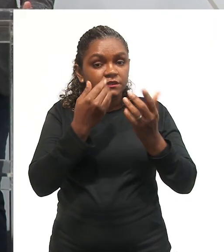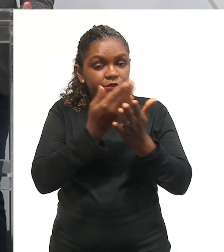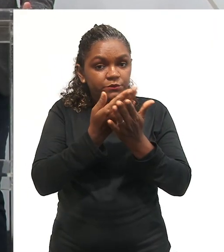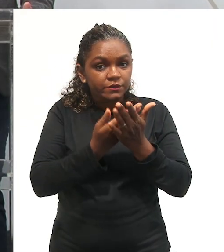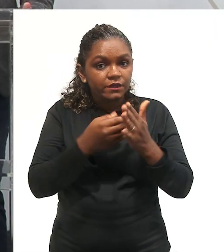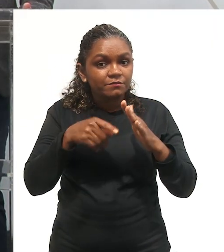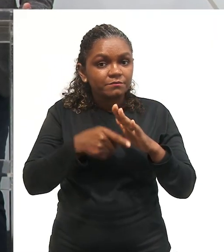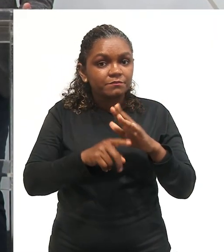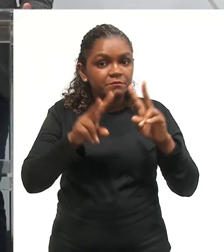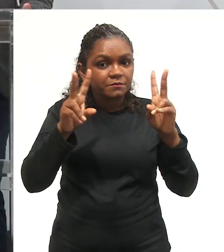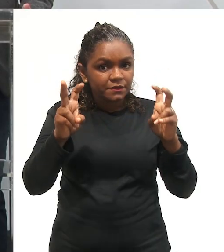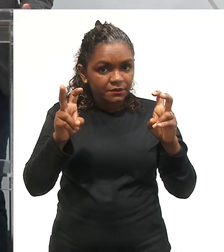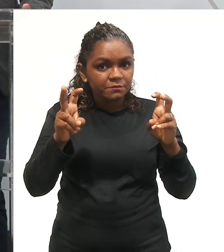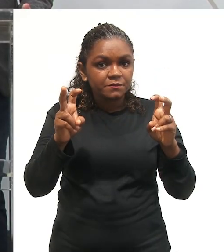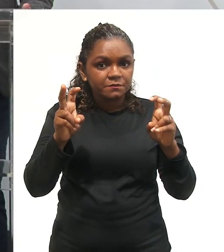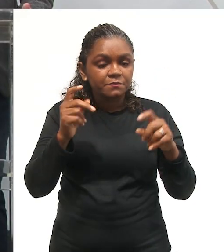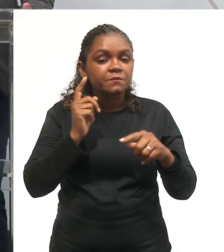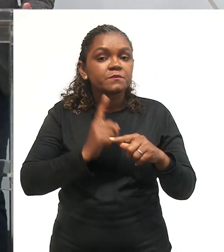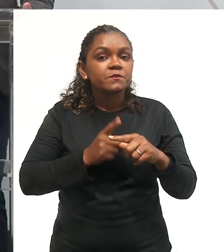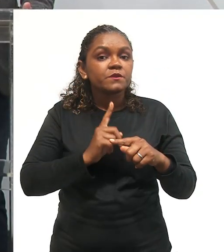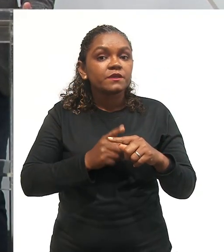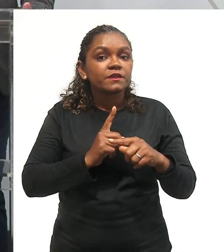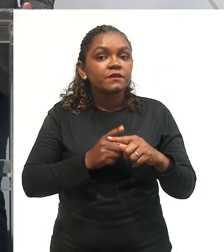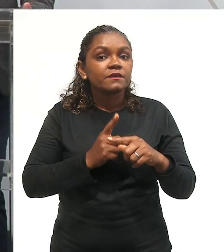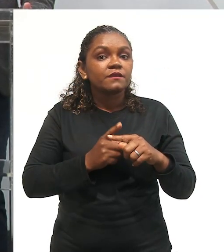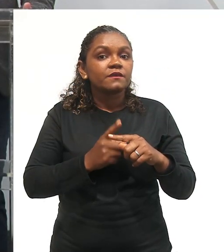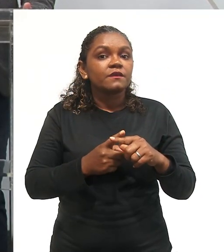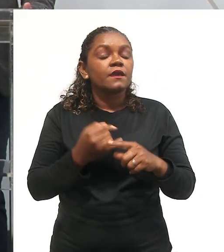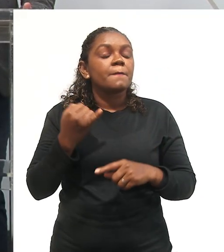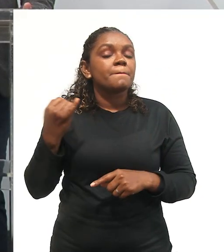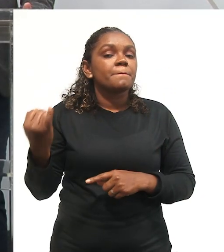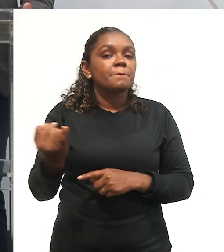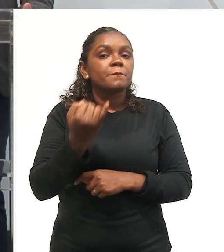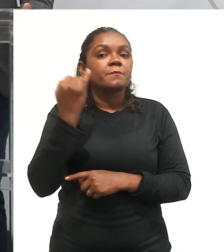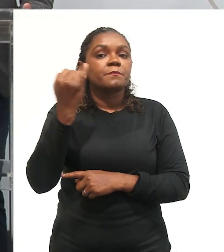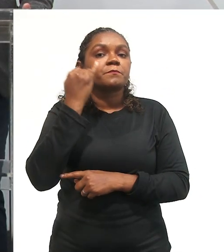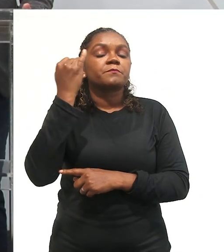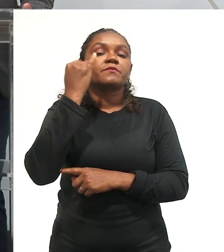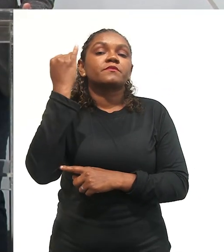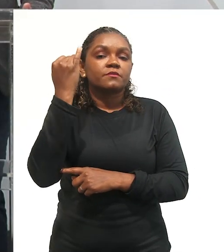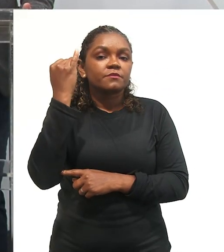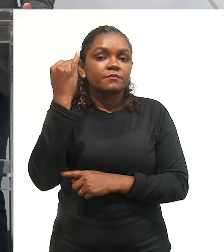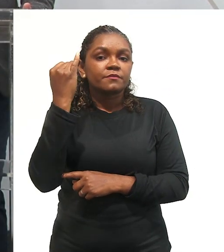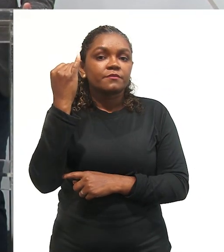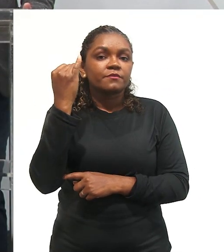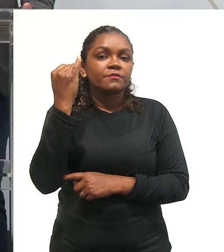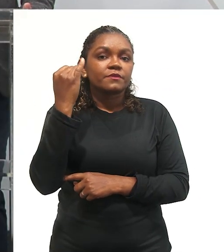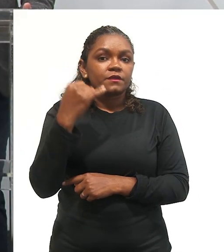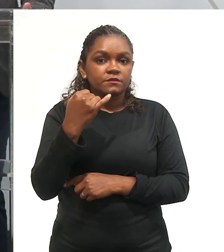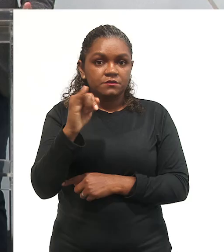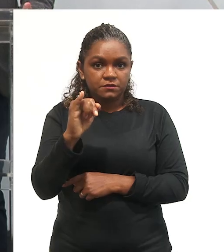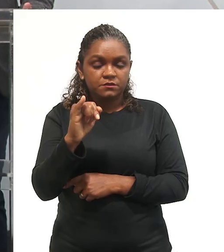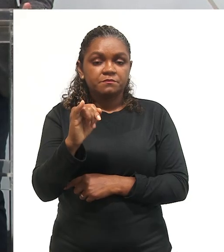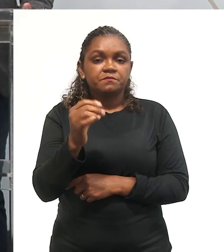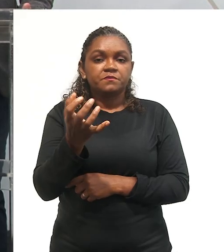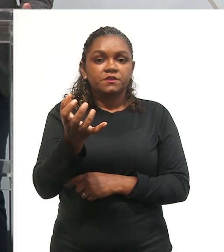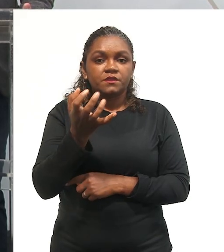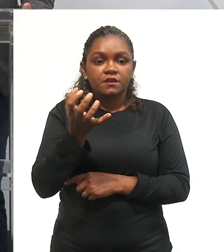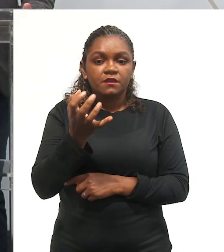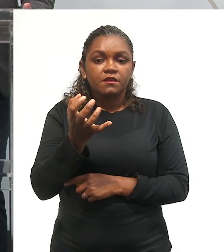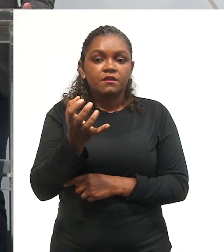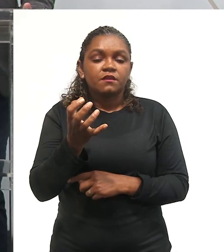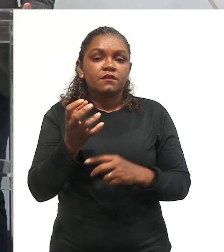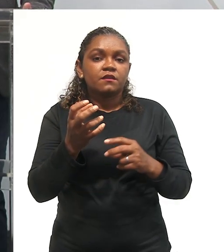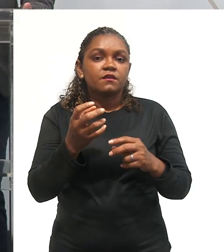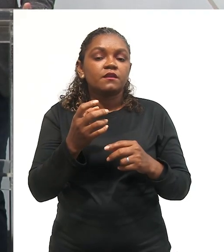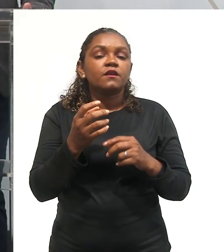mais profundidade o IDPJ, porque é uma ferramenta importante também para quem quer receber